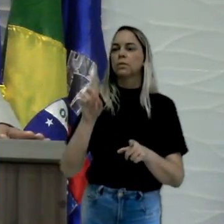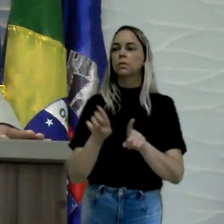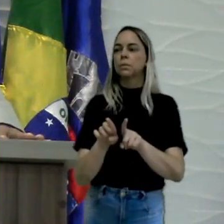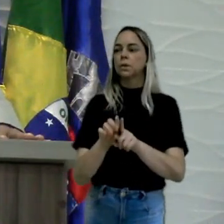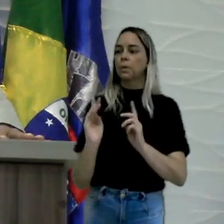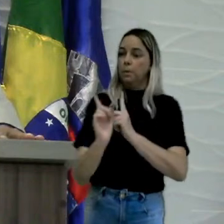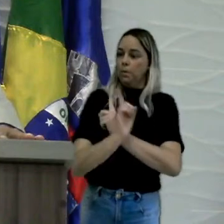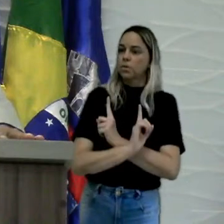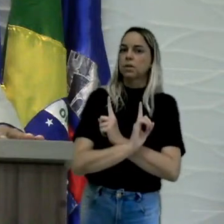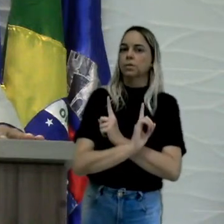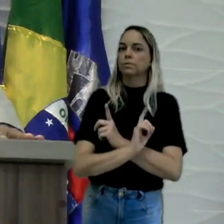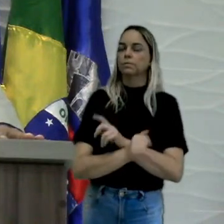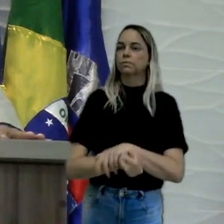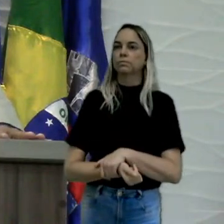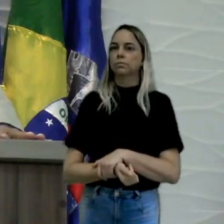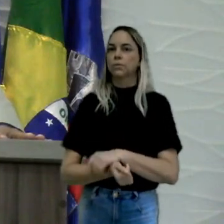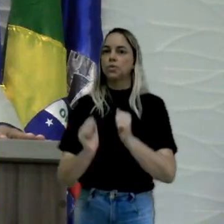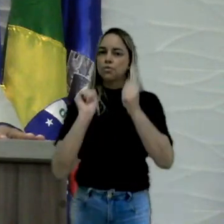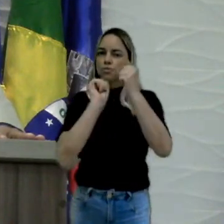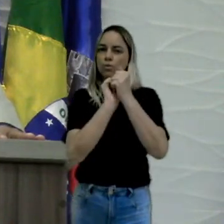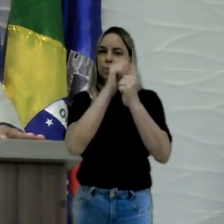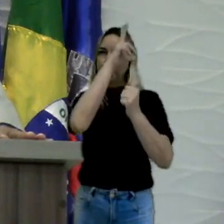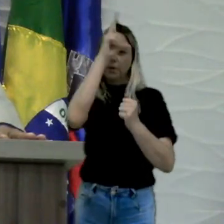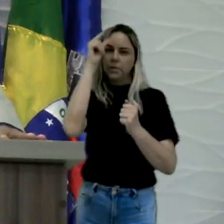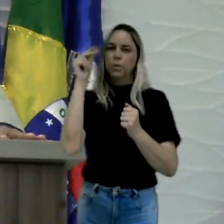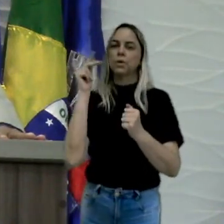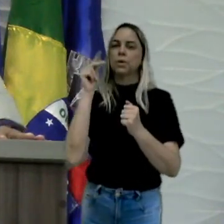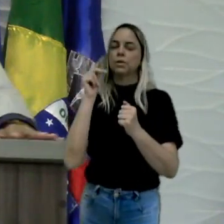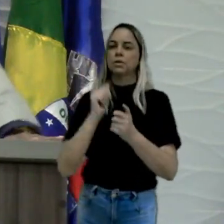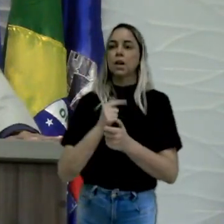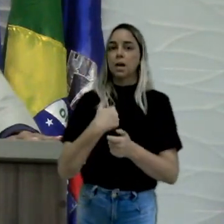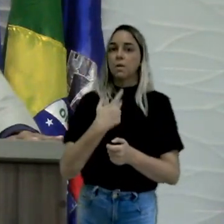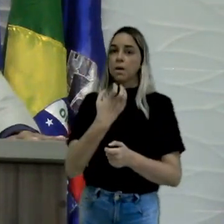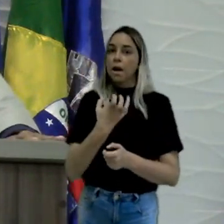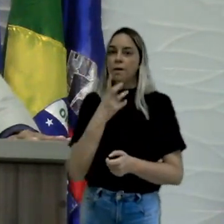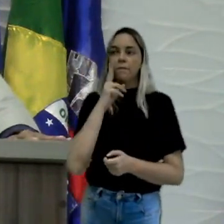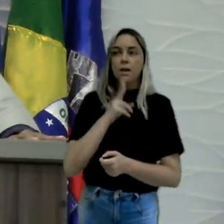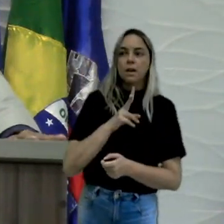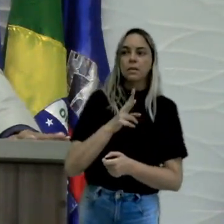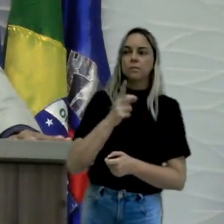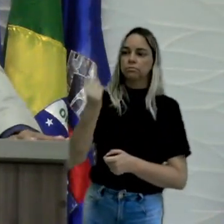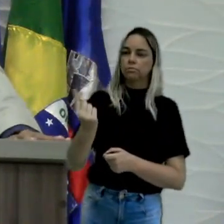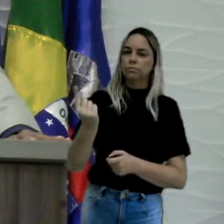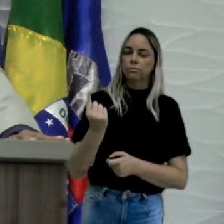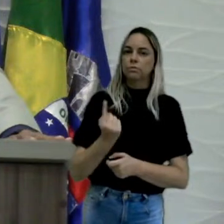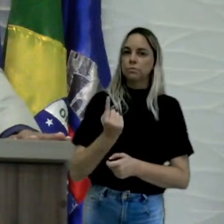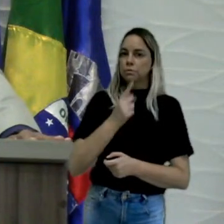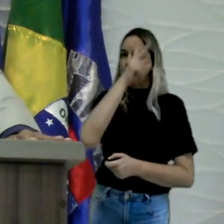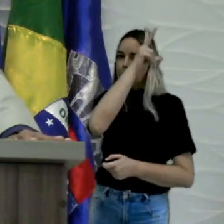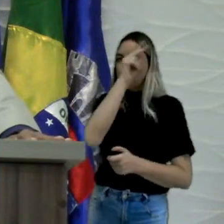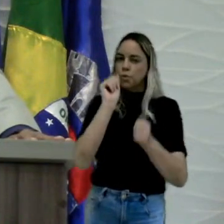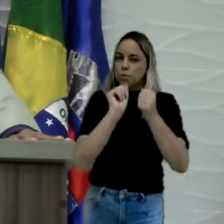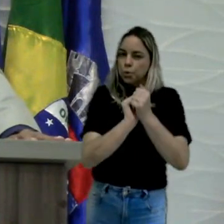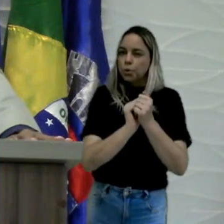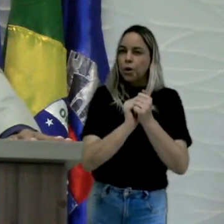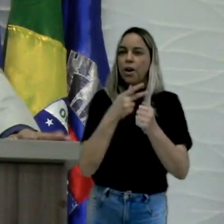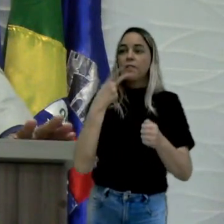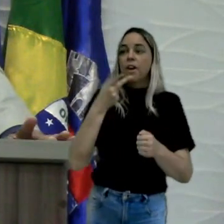vereador da gestão vir aqui falar o que São Bento precisa.